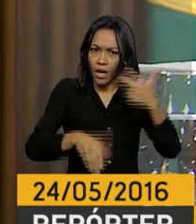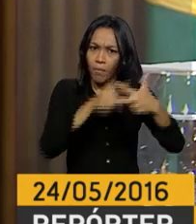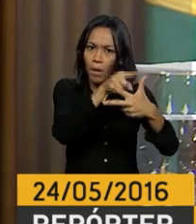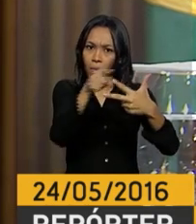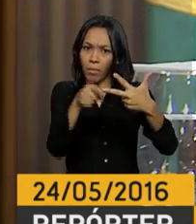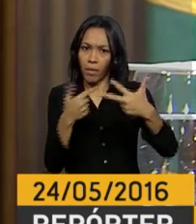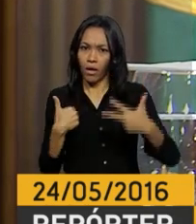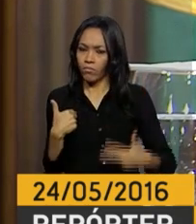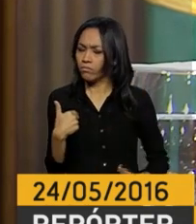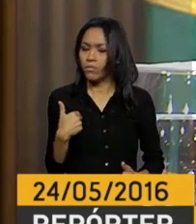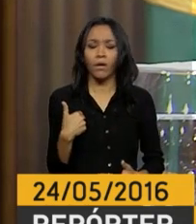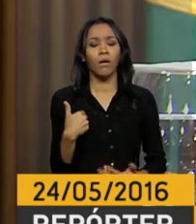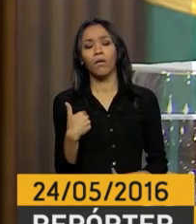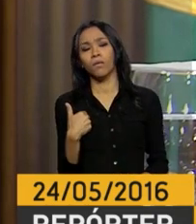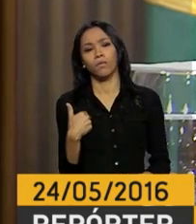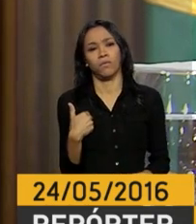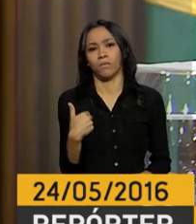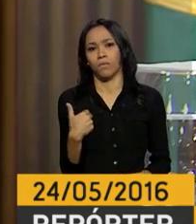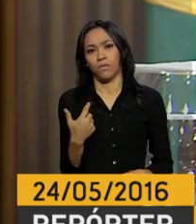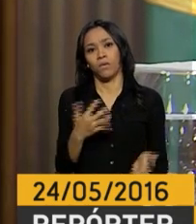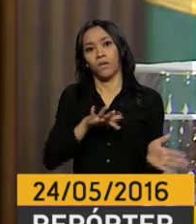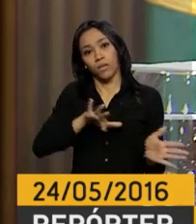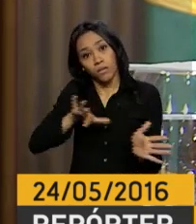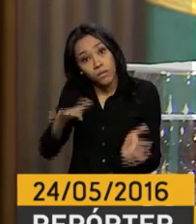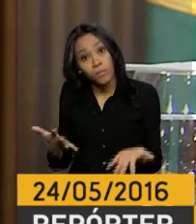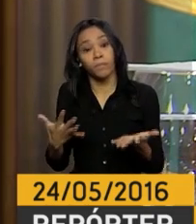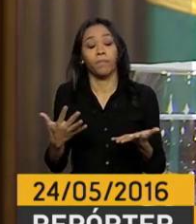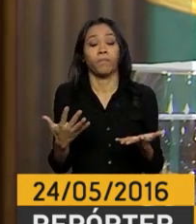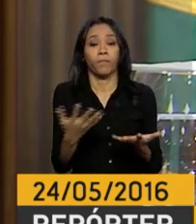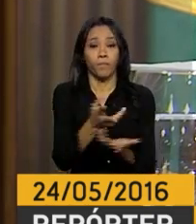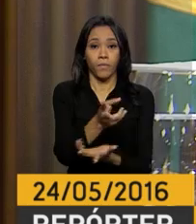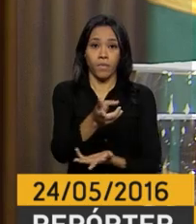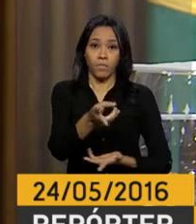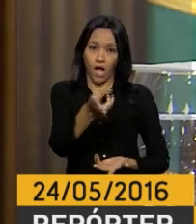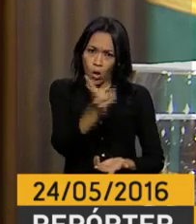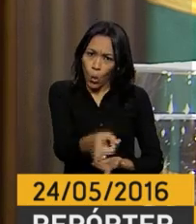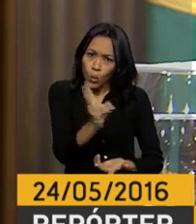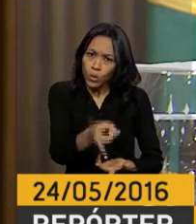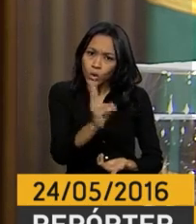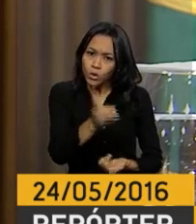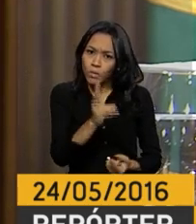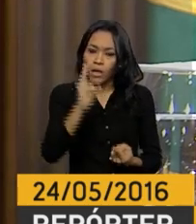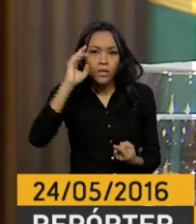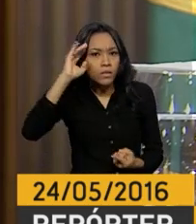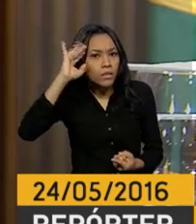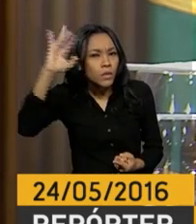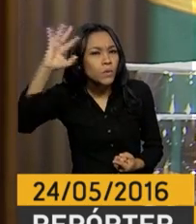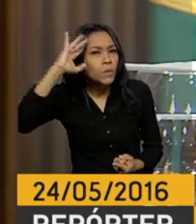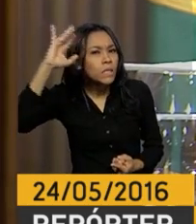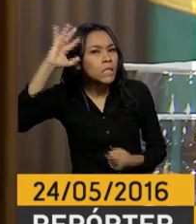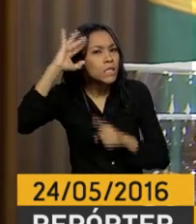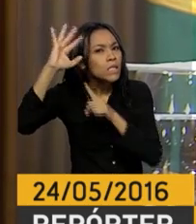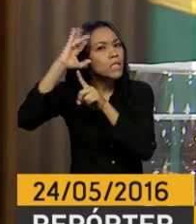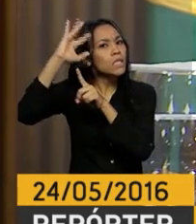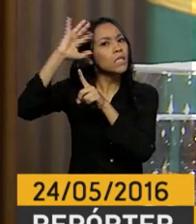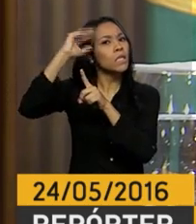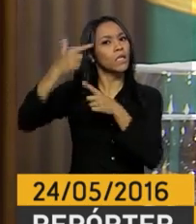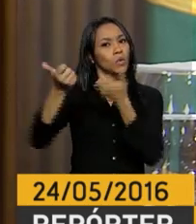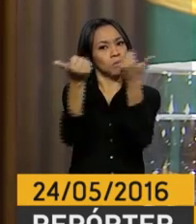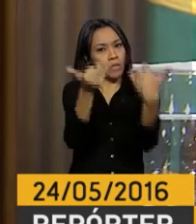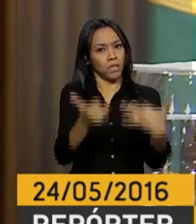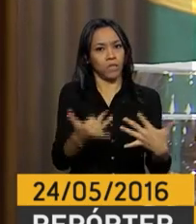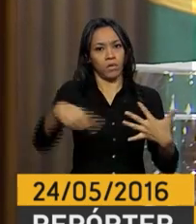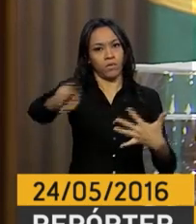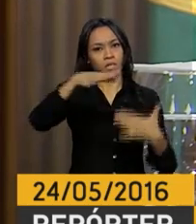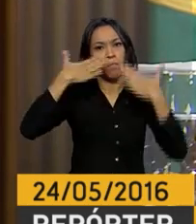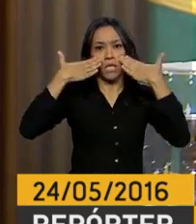Então, para preservar a teoria, a coerência da teoria que eu estou expondo,